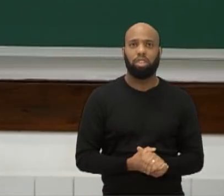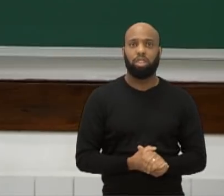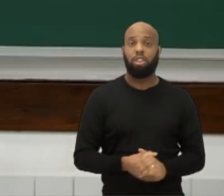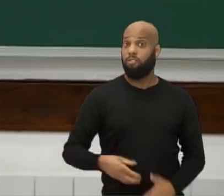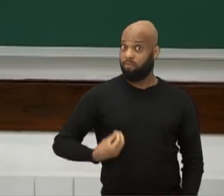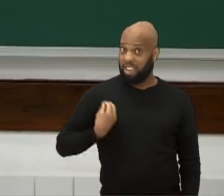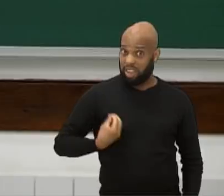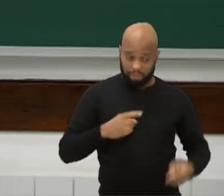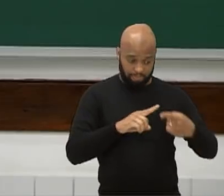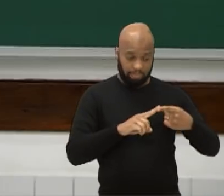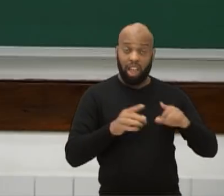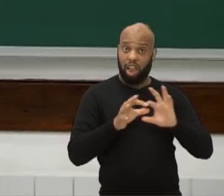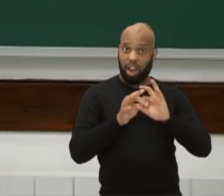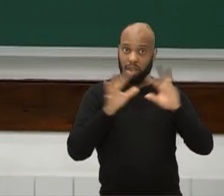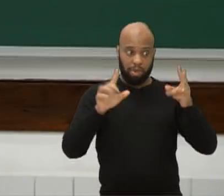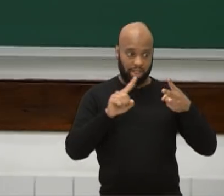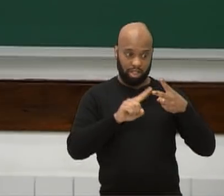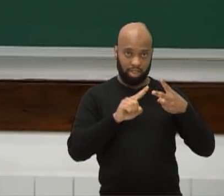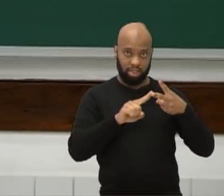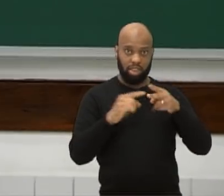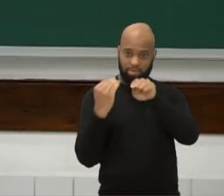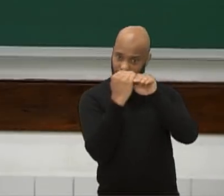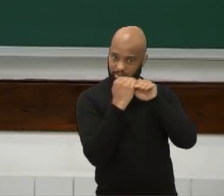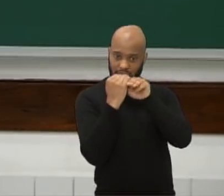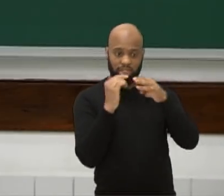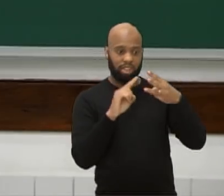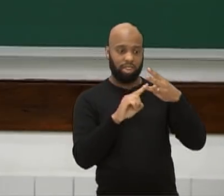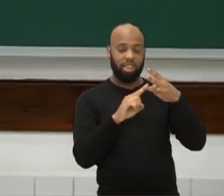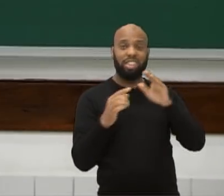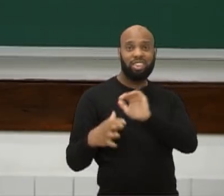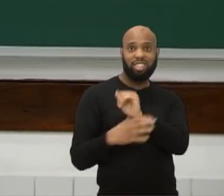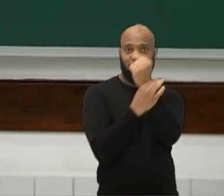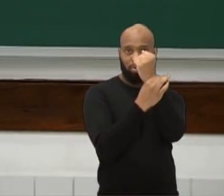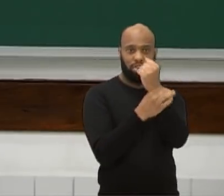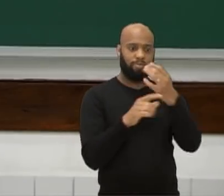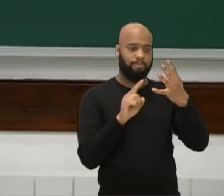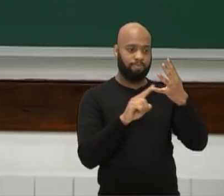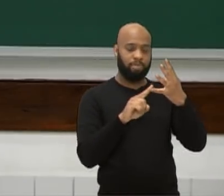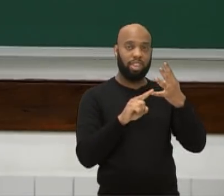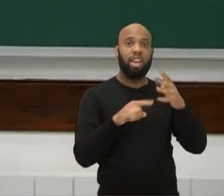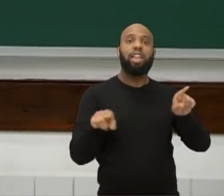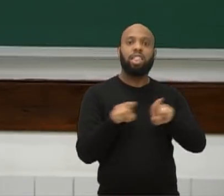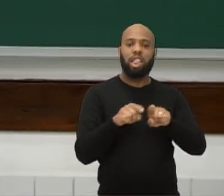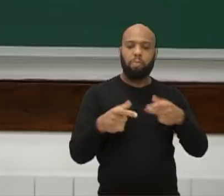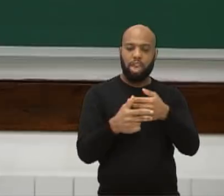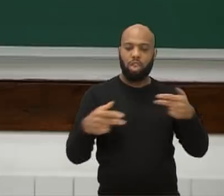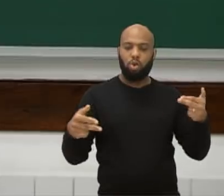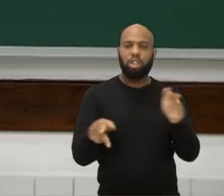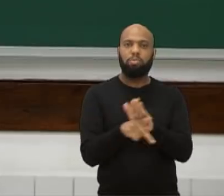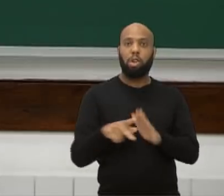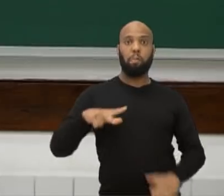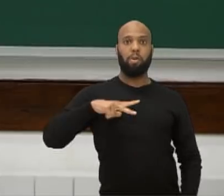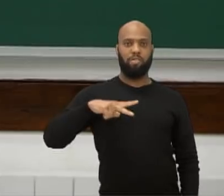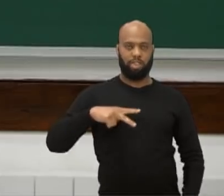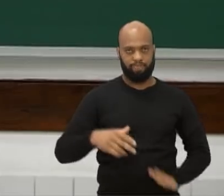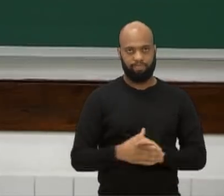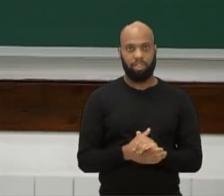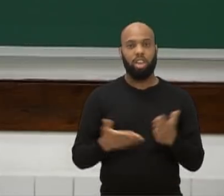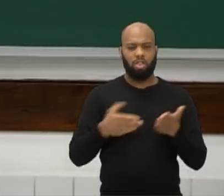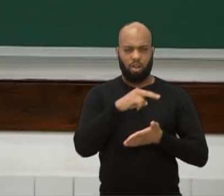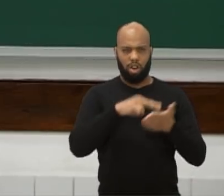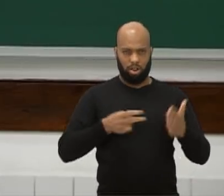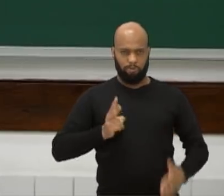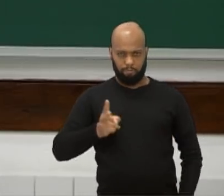a vida, a liberdade, a igualdade, a segurança e a propriedade. Ok? Vamos ler mais um trecho da